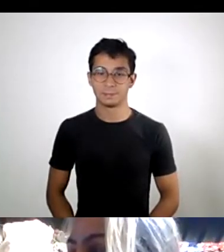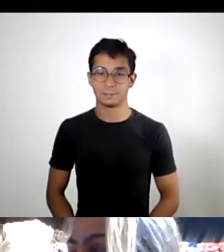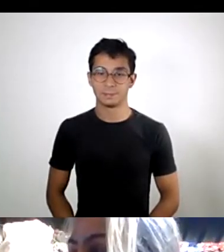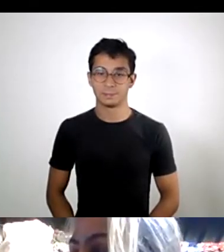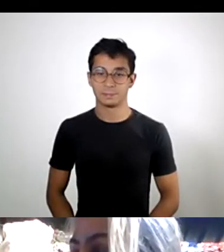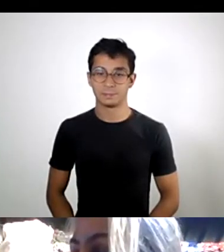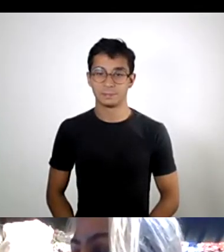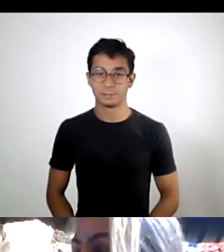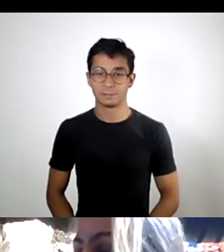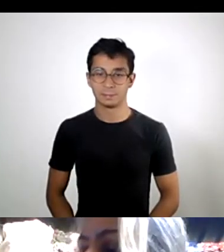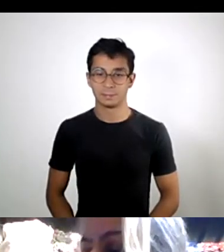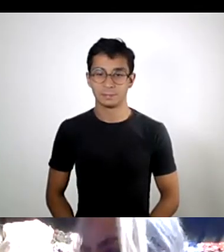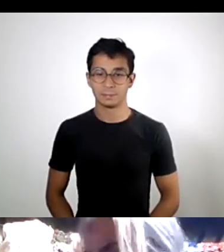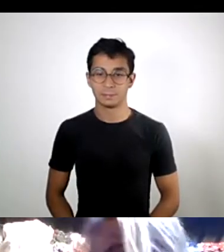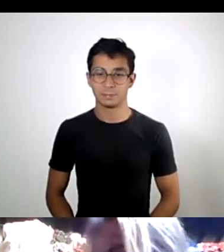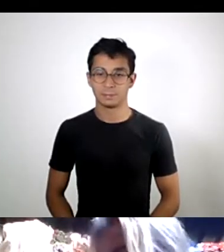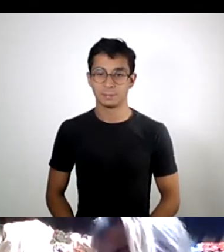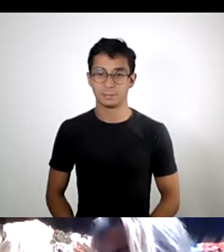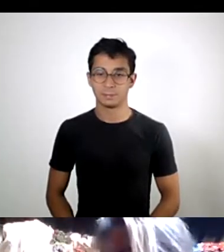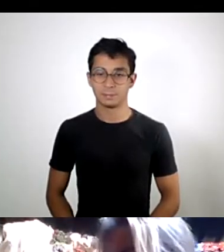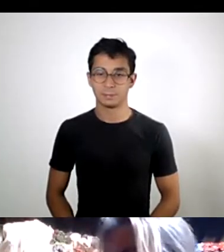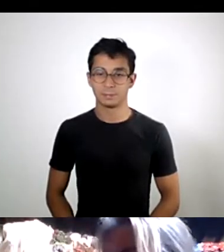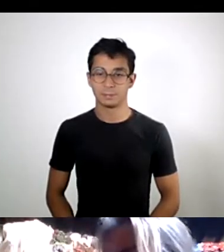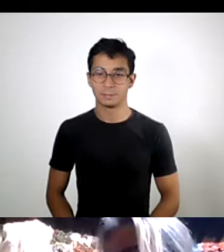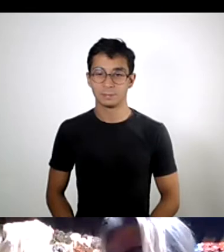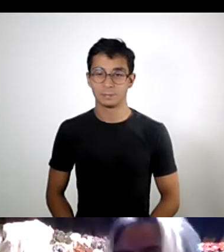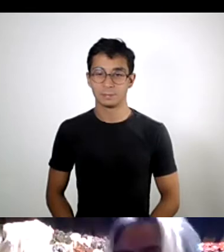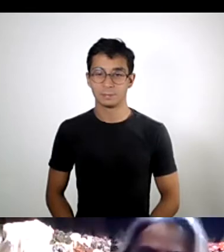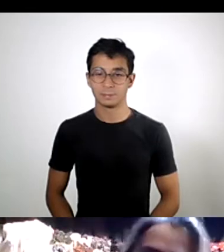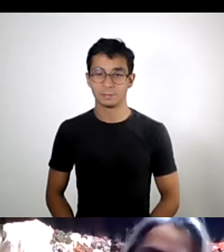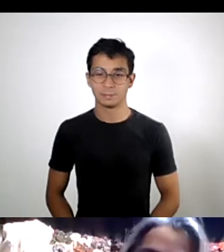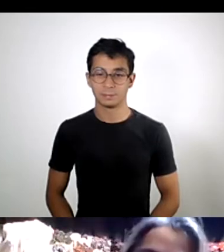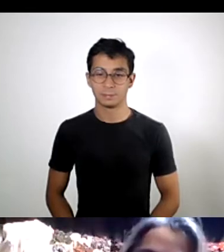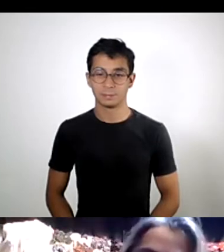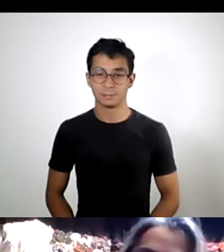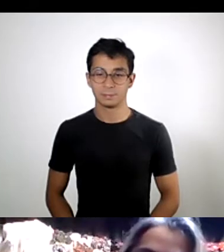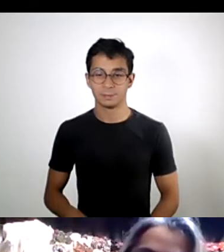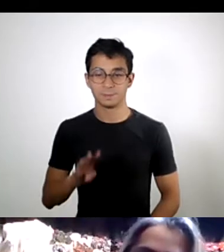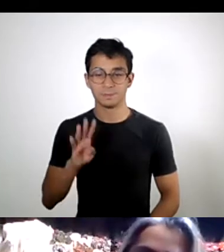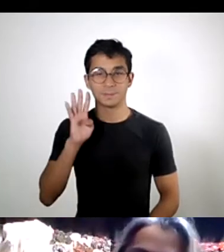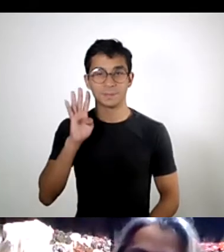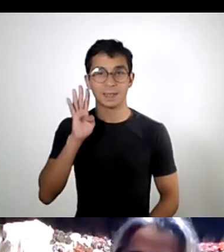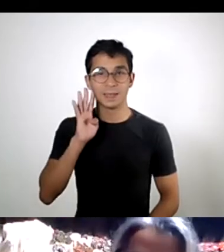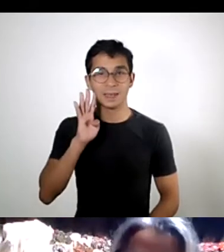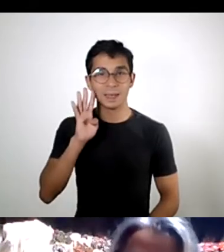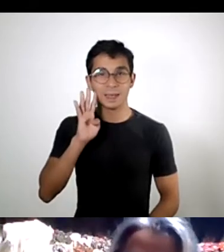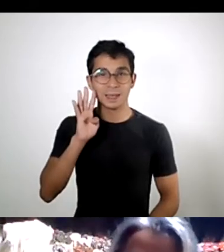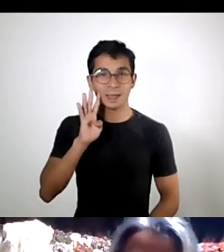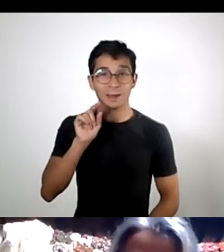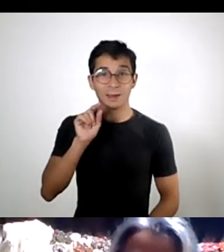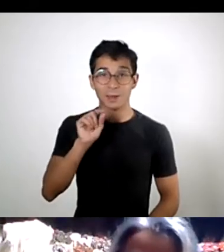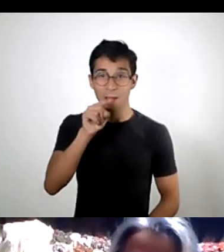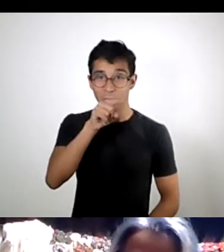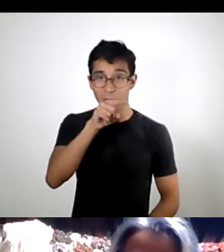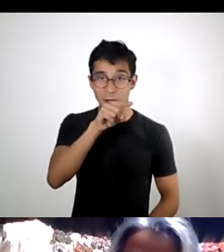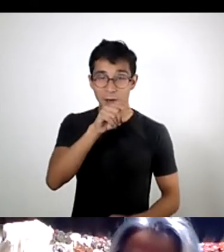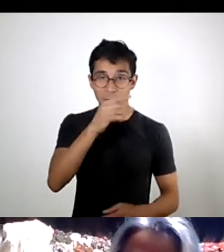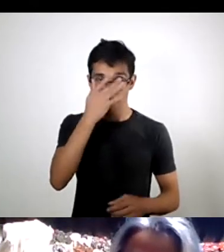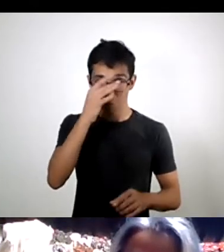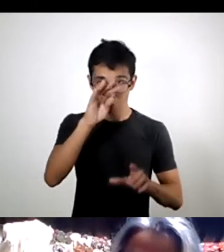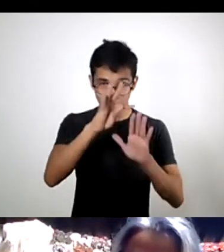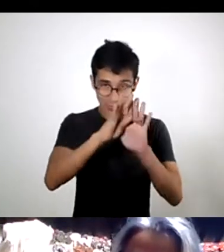Muito legal ouvir as pessoas lendo, né? O sotaque também, diferentes sotaques,